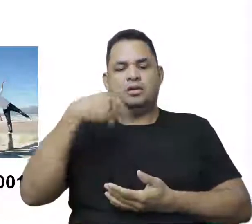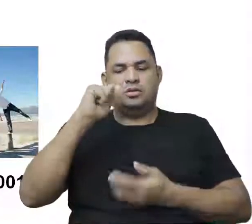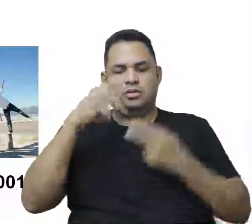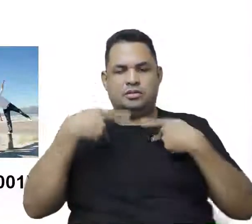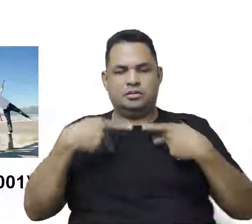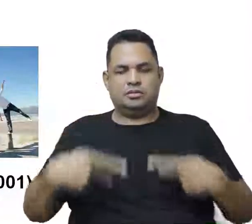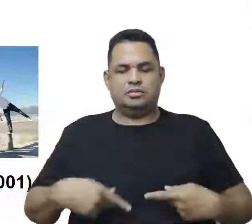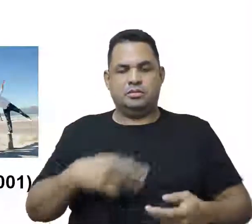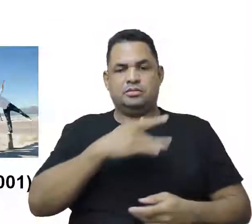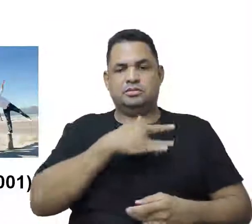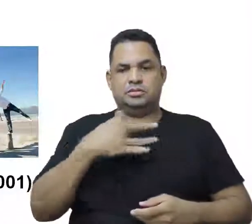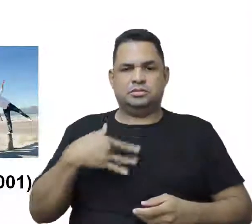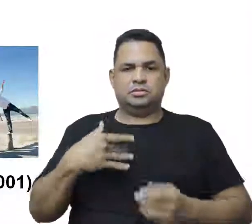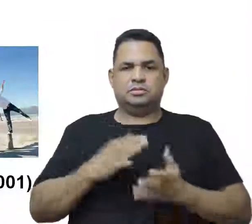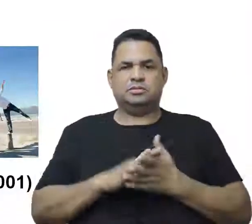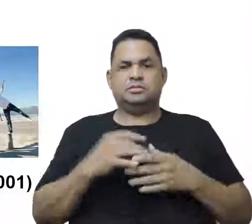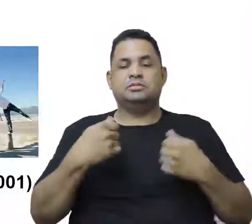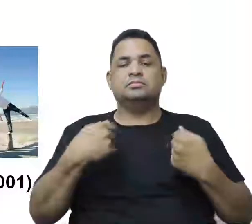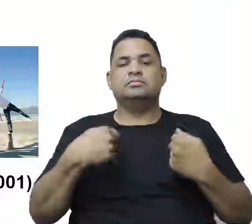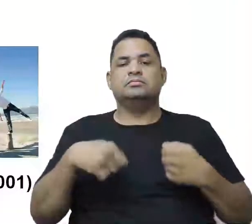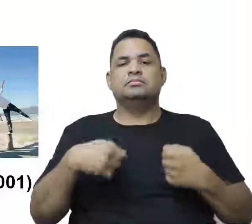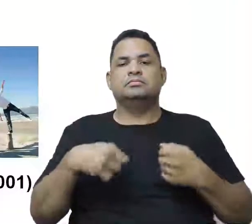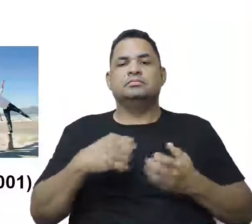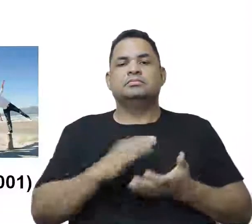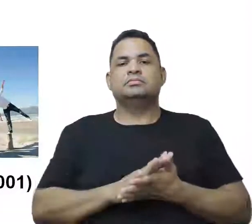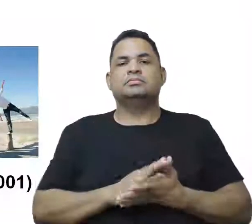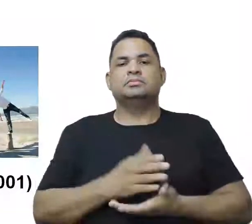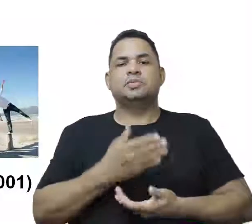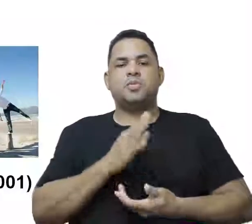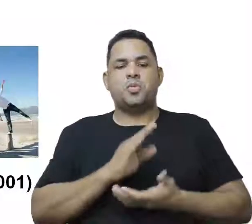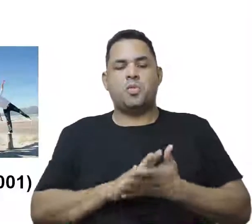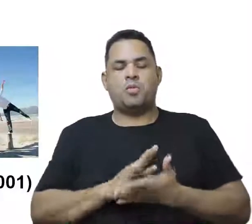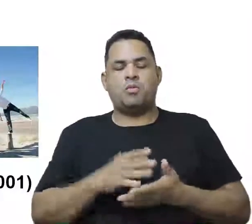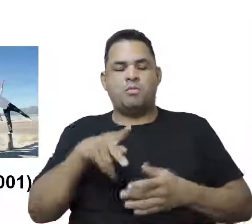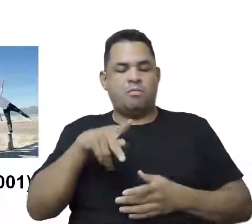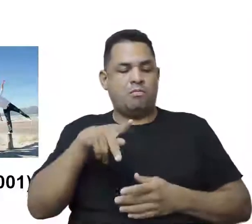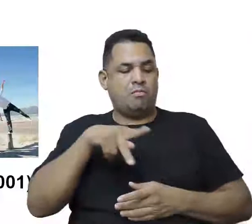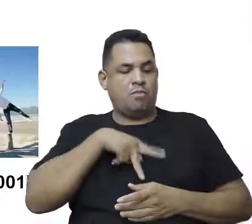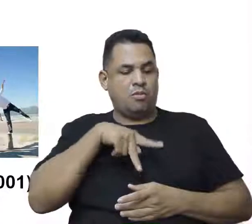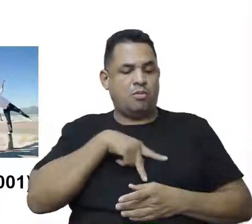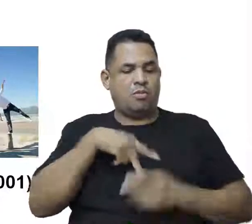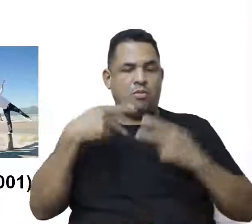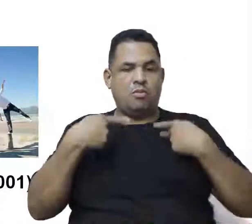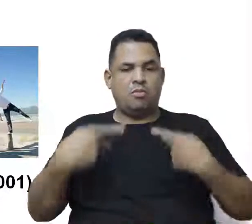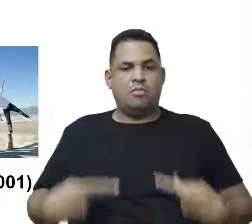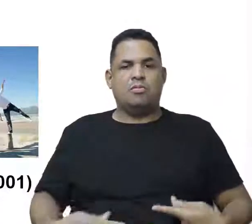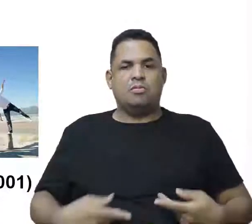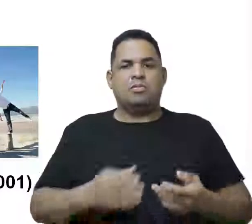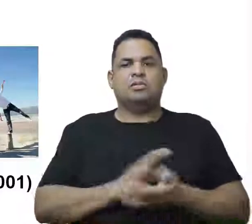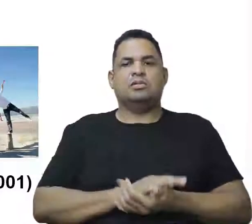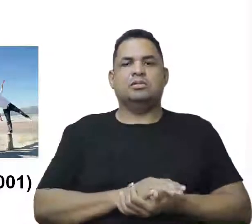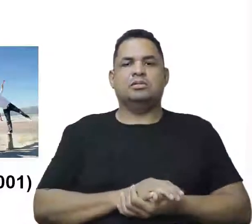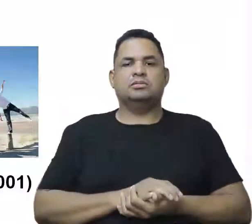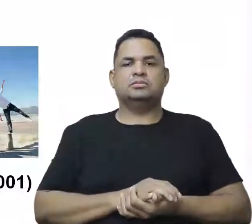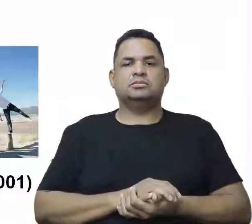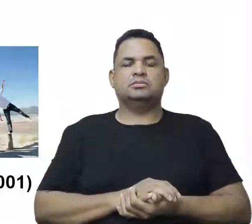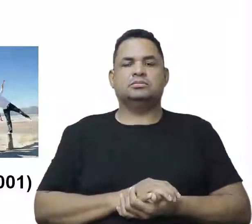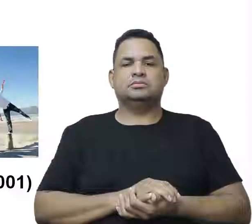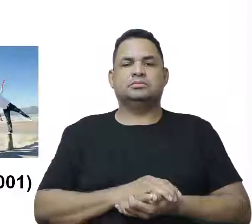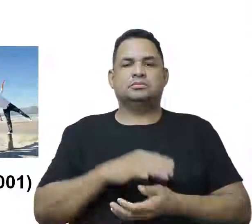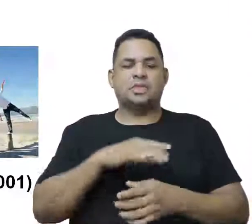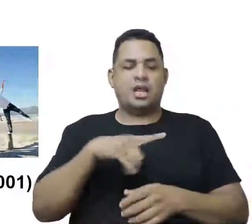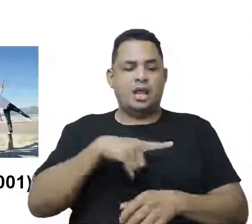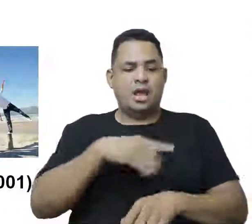corpo saudável, é necessário a gente conhecer, né, esse próprio corpo, é necessário você reconhecer